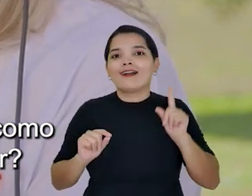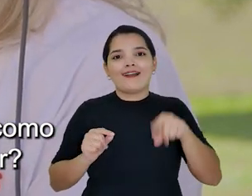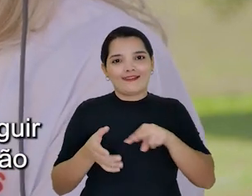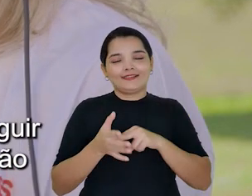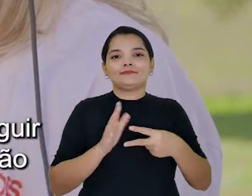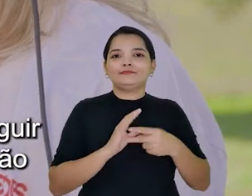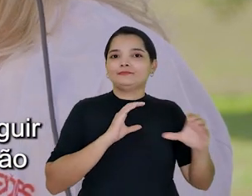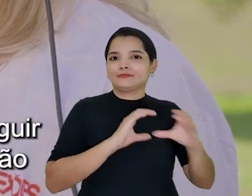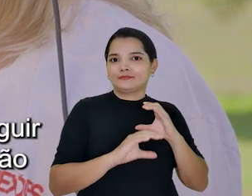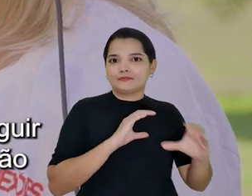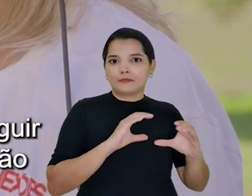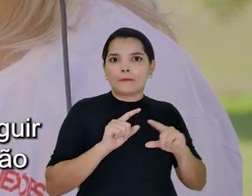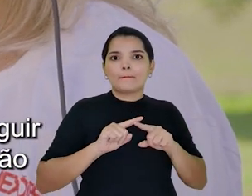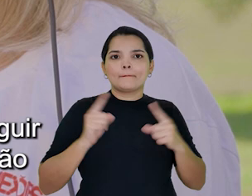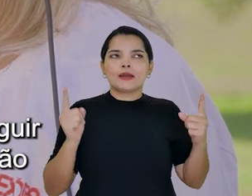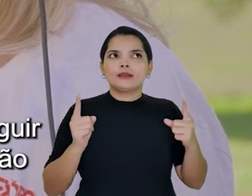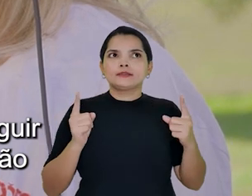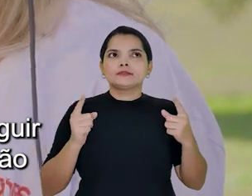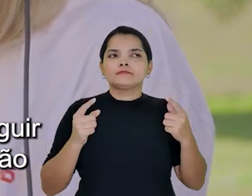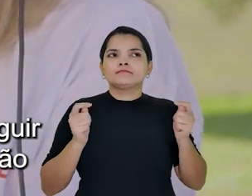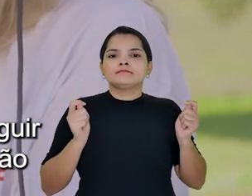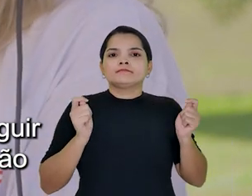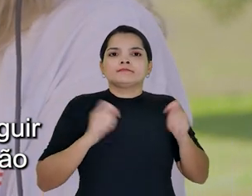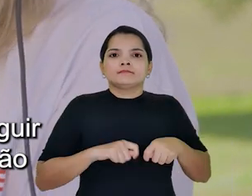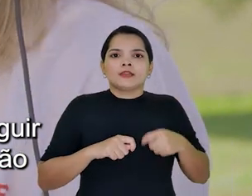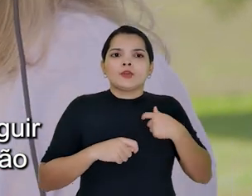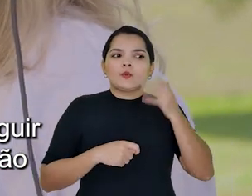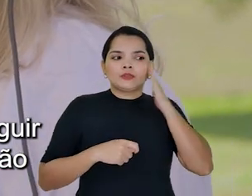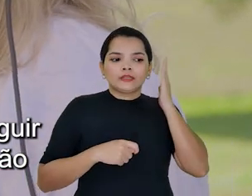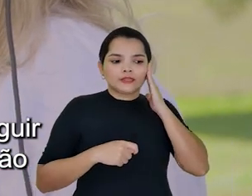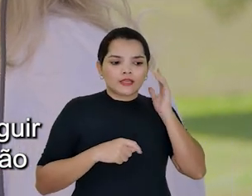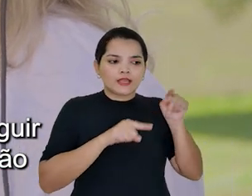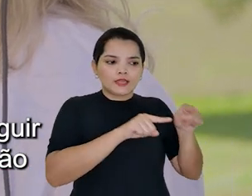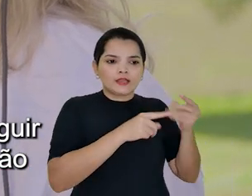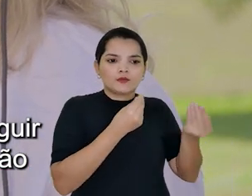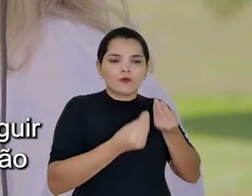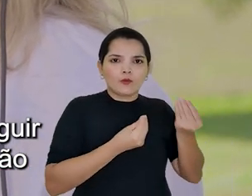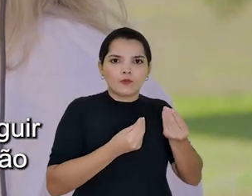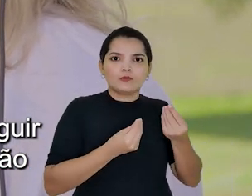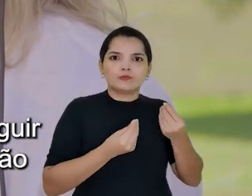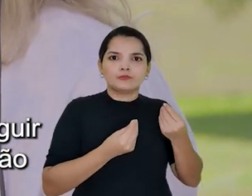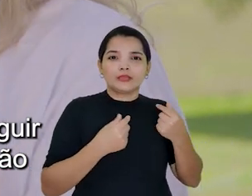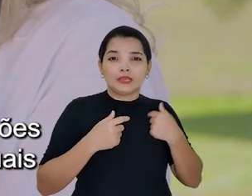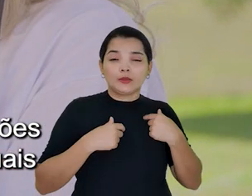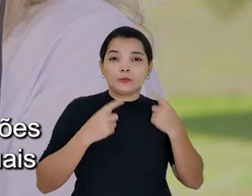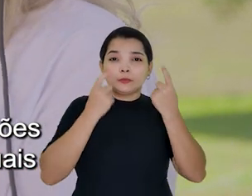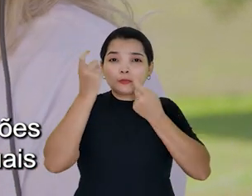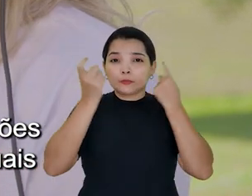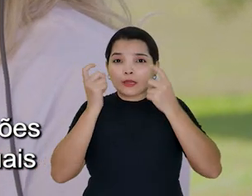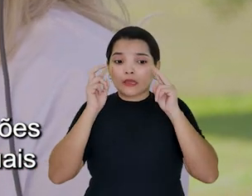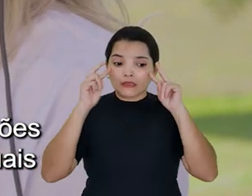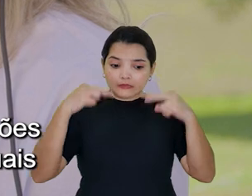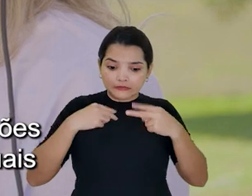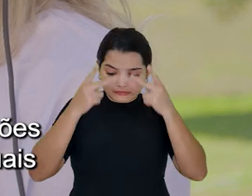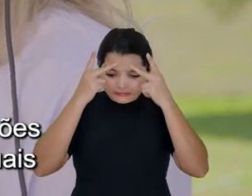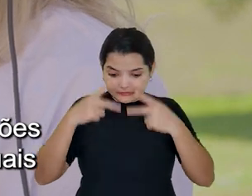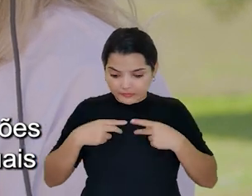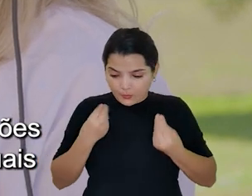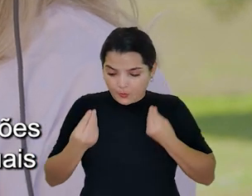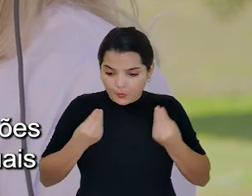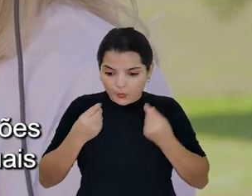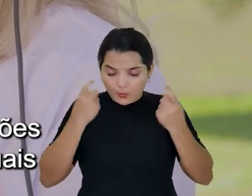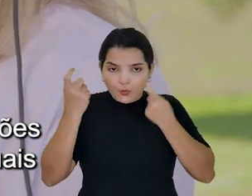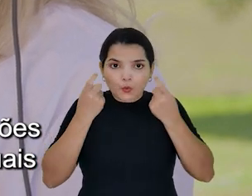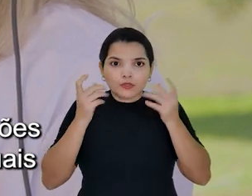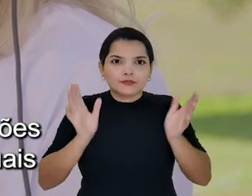vai entender quando eu parar de pensar em mim e conseguir olhar pro outro como ele de fato éum Quais são as necessidades desse